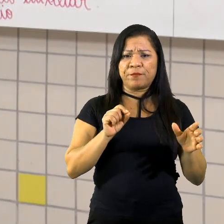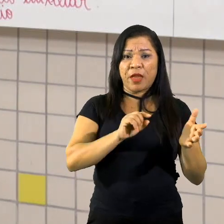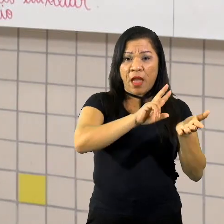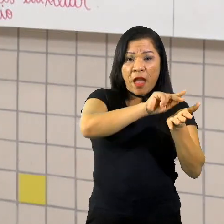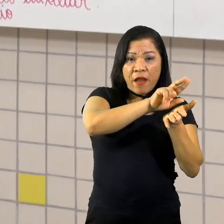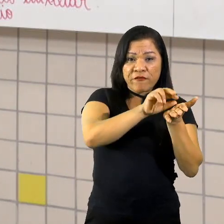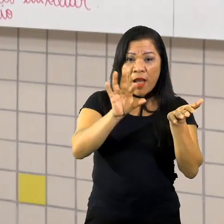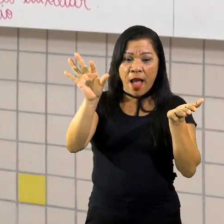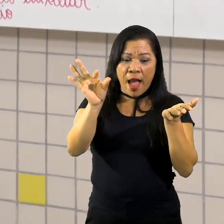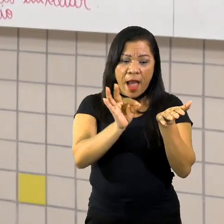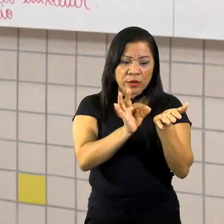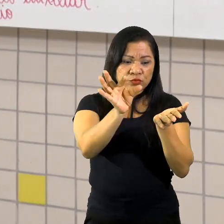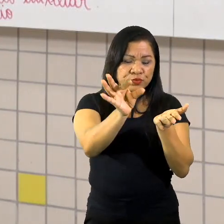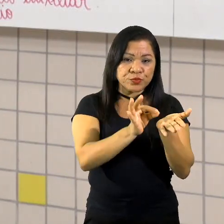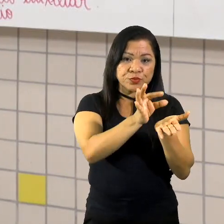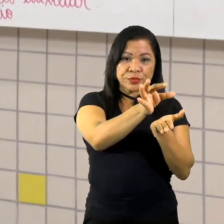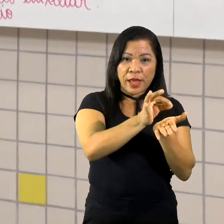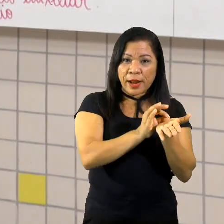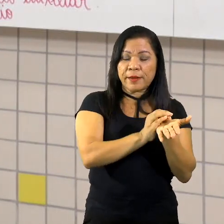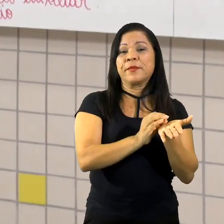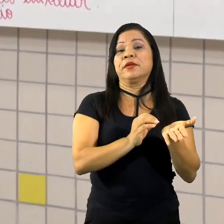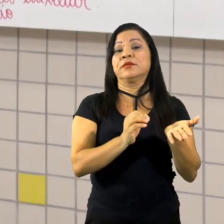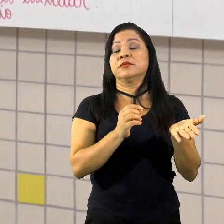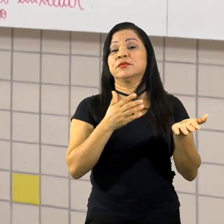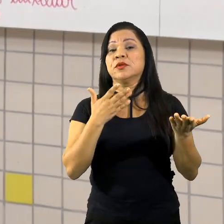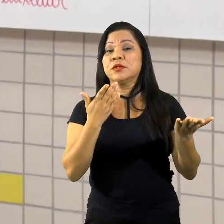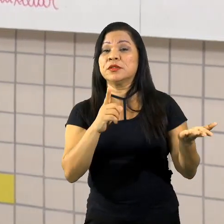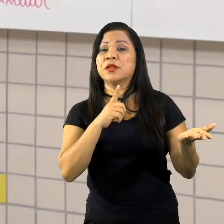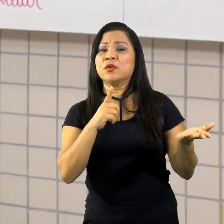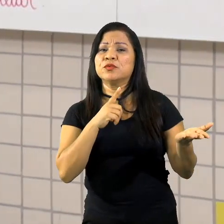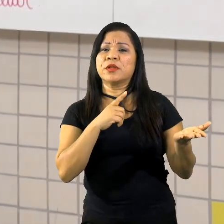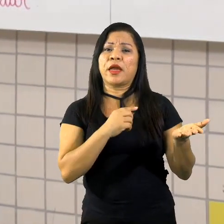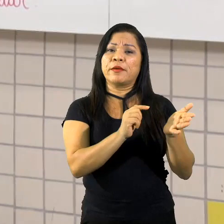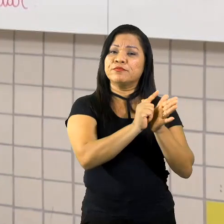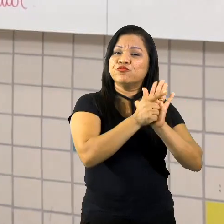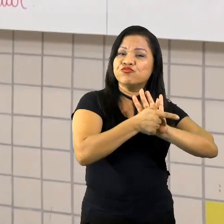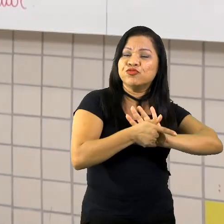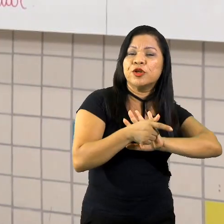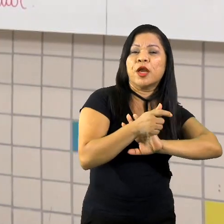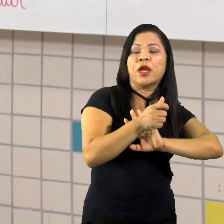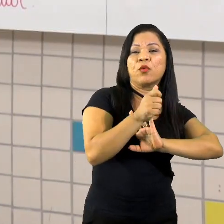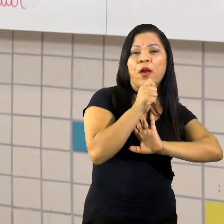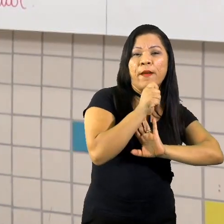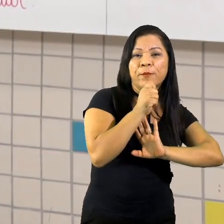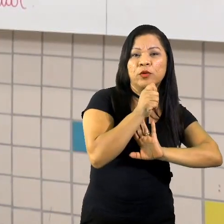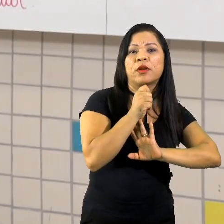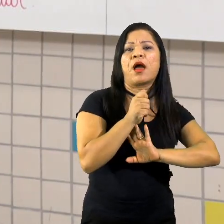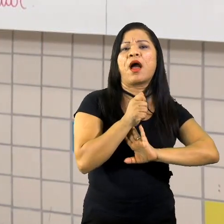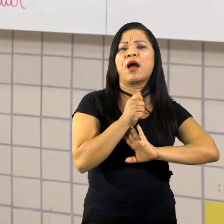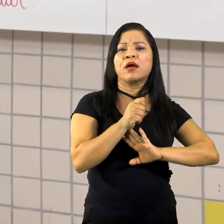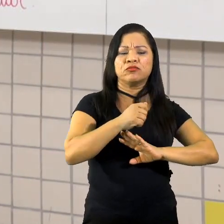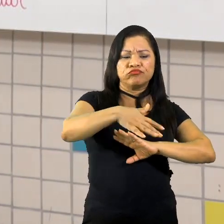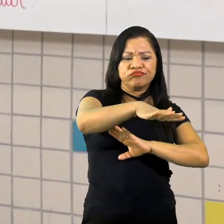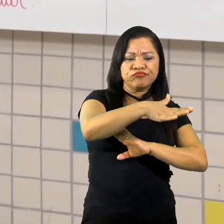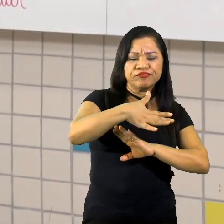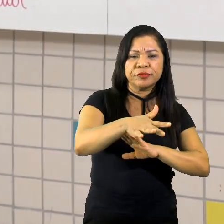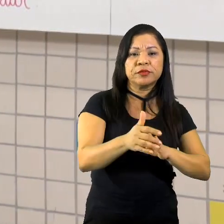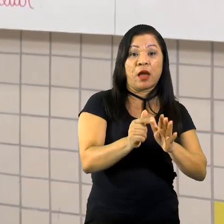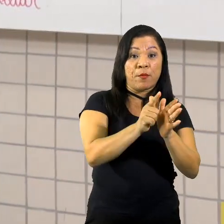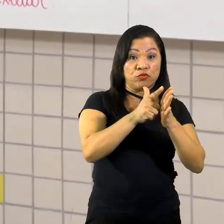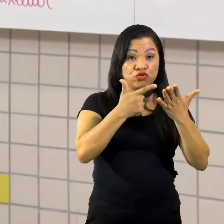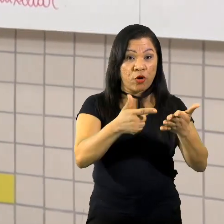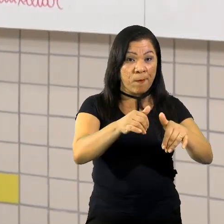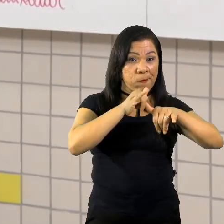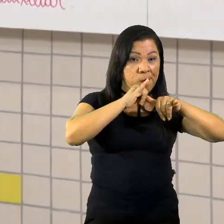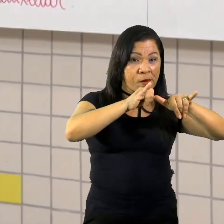gênero. Primeiro, o gênero reportagem ele pertence ao campo jornalístico midiático. Ele é